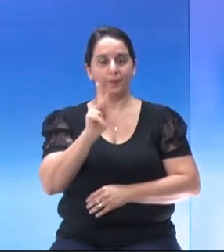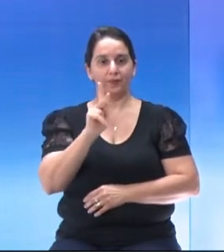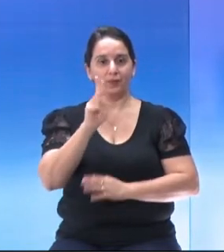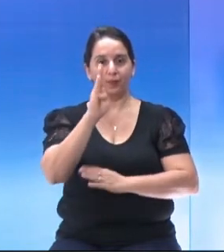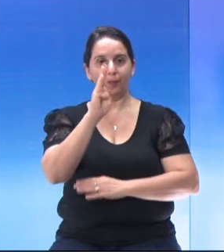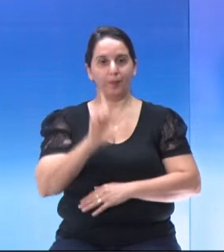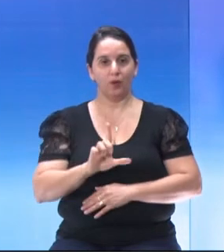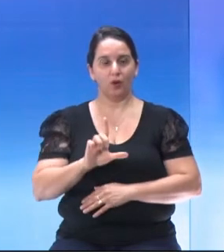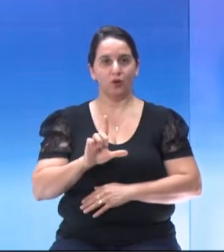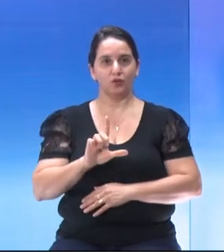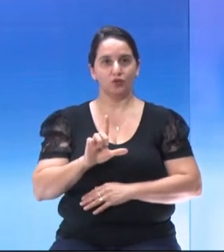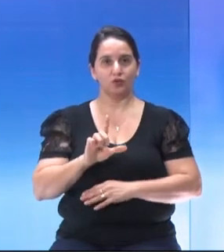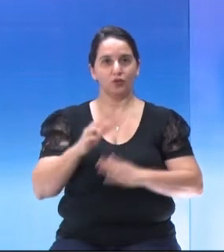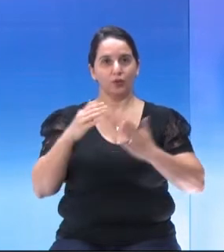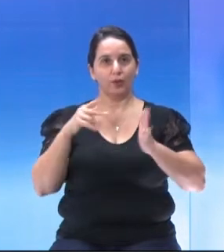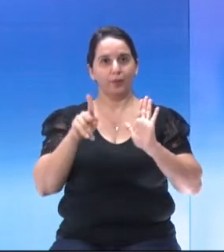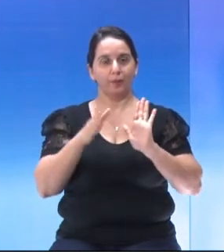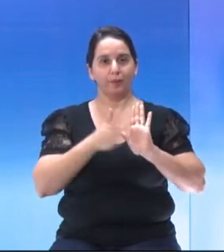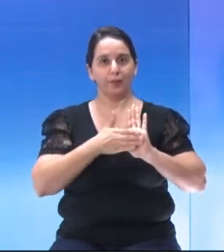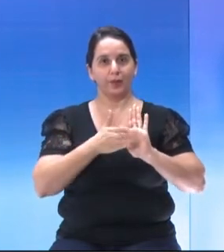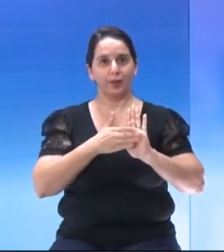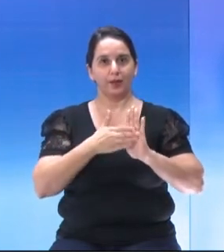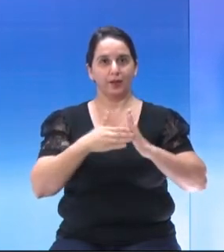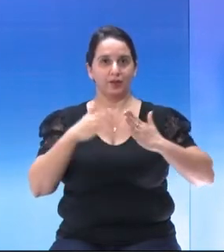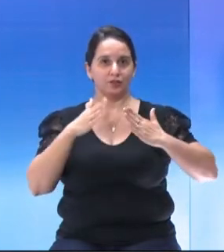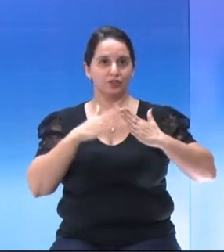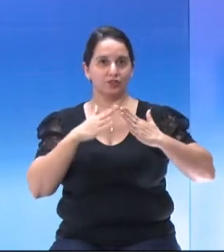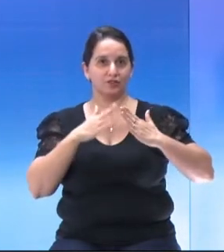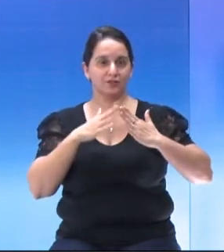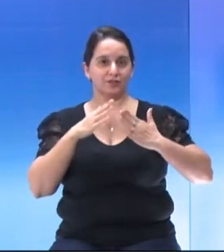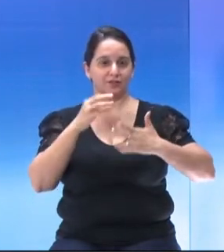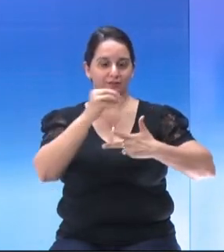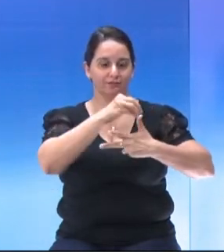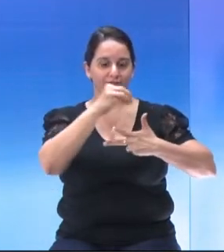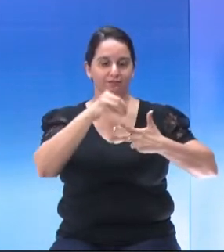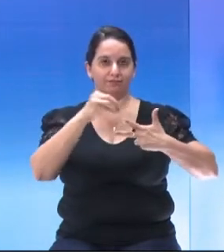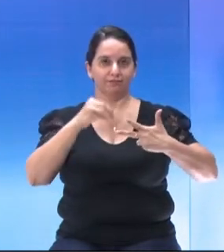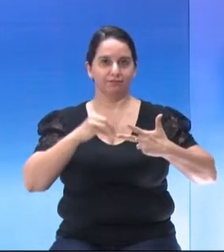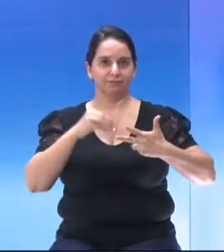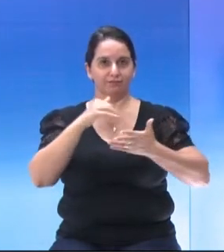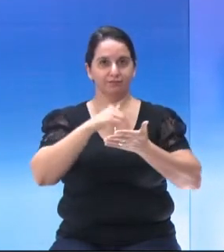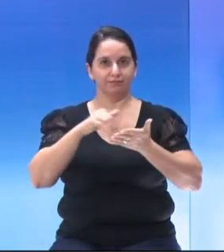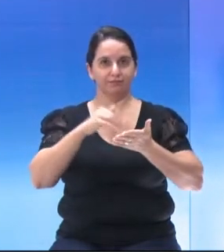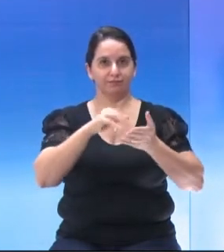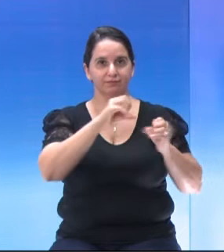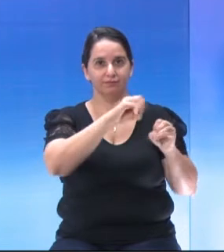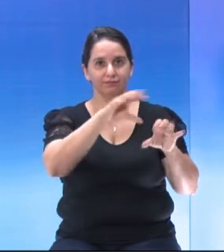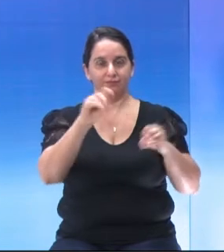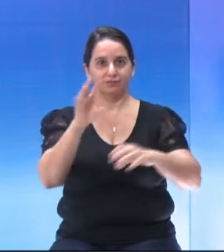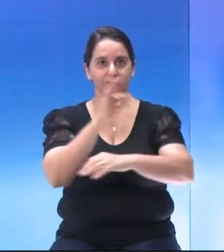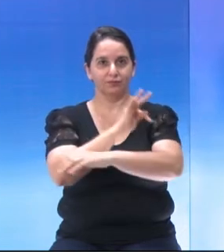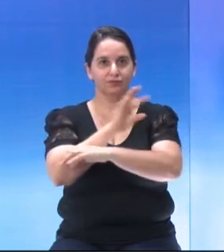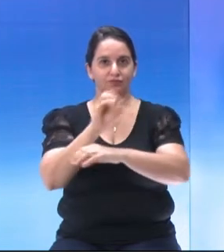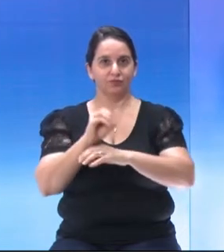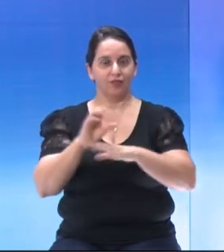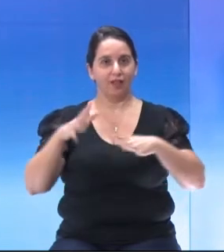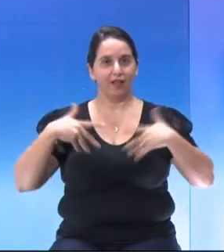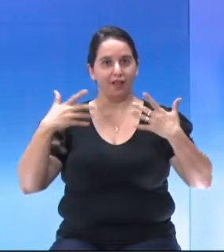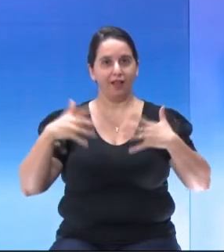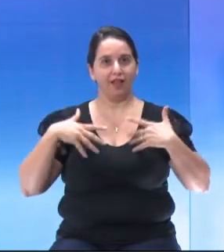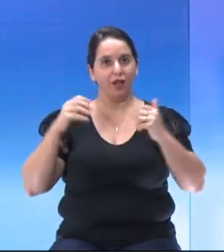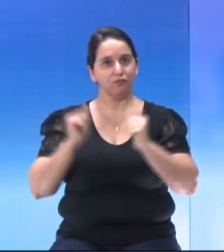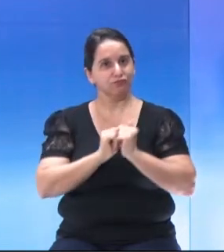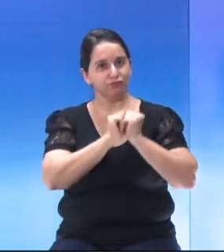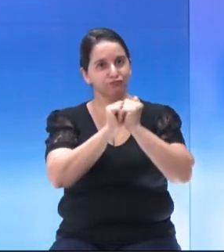programa Tô de Casa no Enem da Secretaria Estadual de Educação. Que alegria poder estarmos juntos aqui em mais